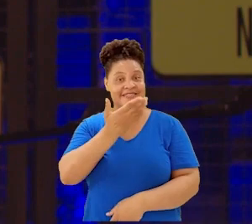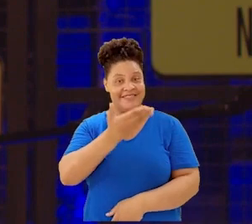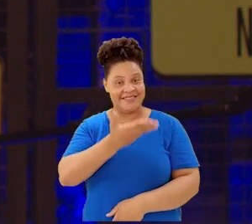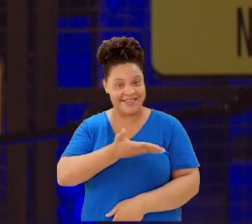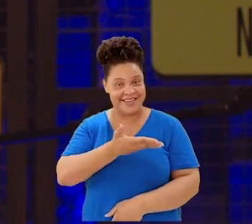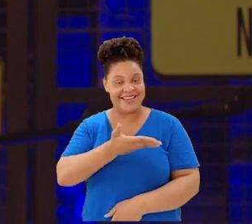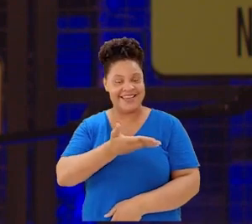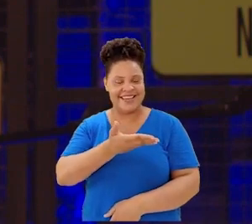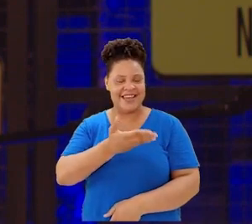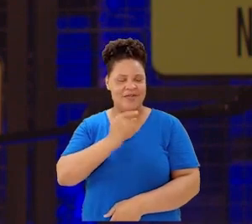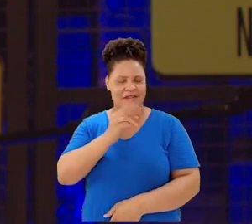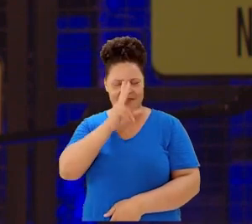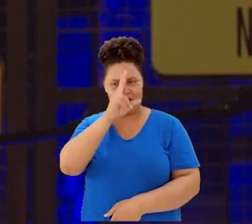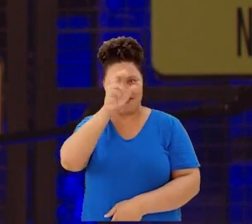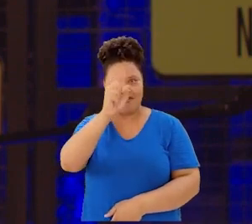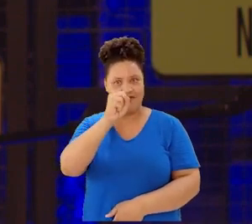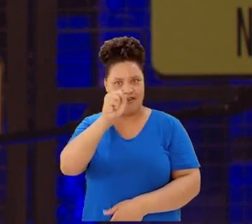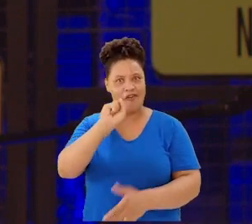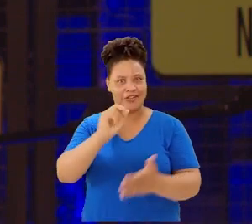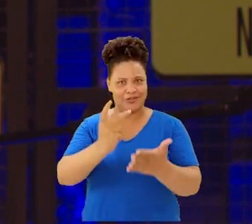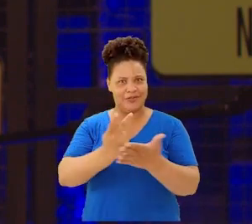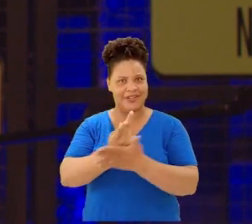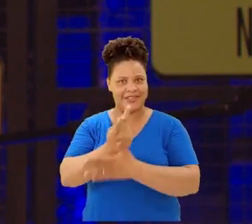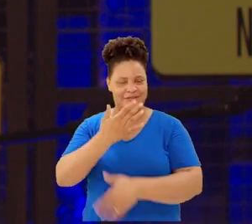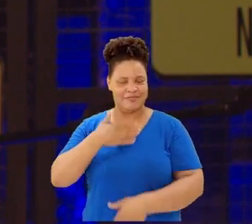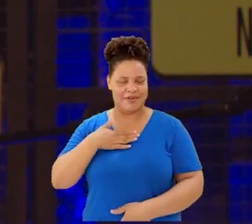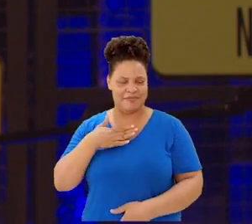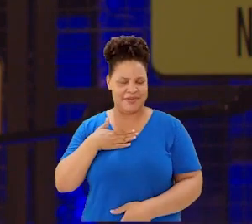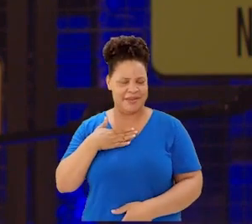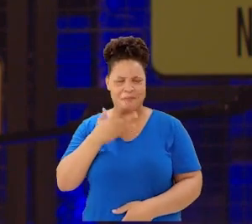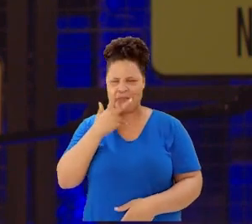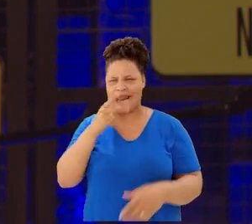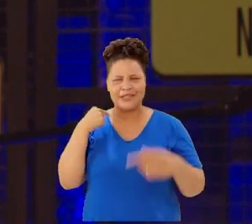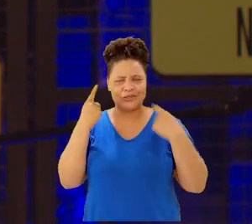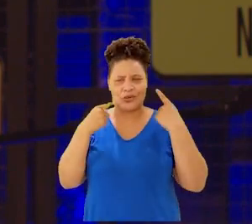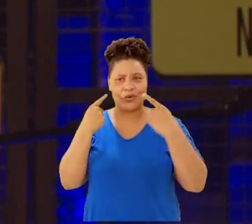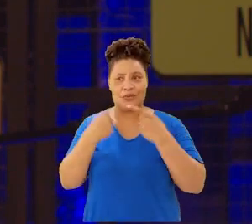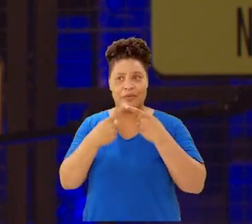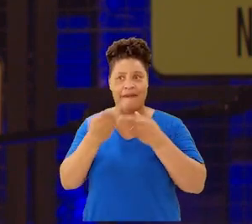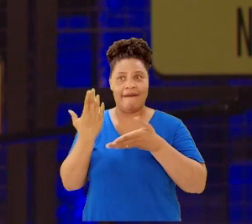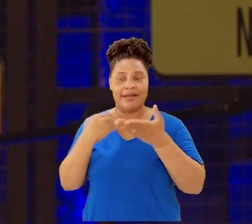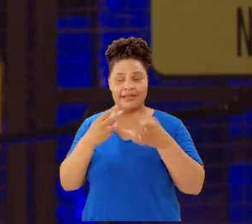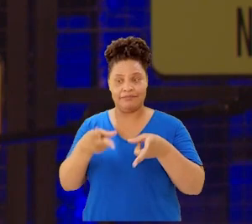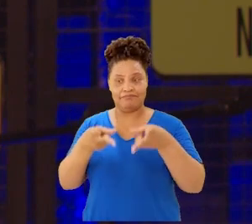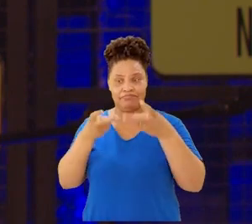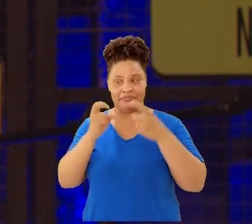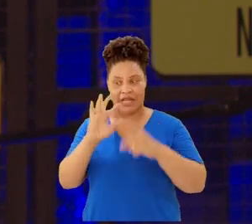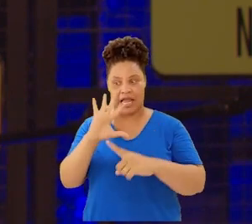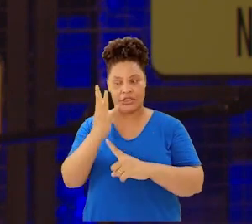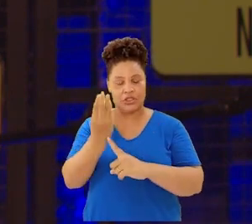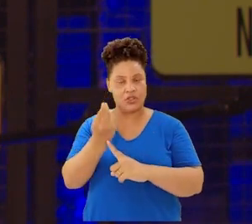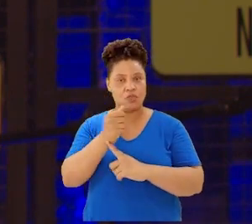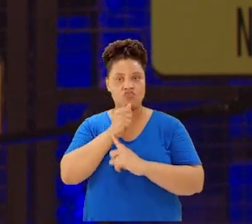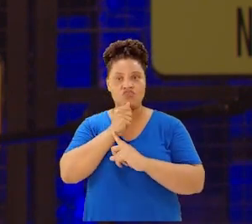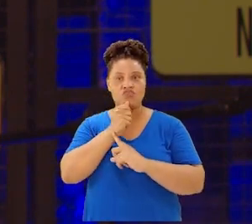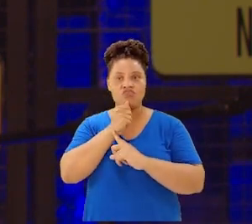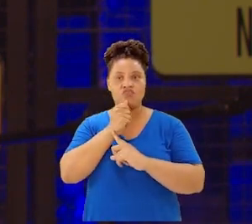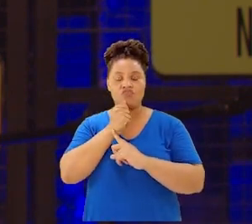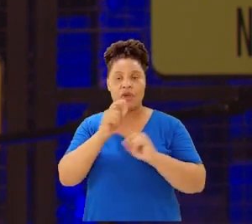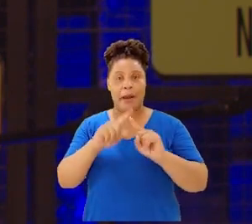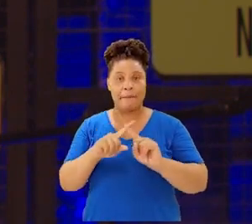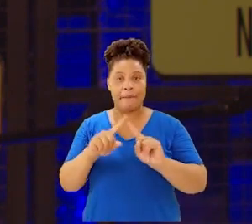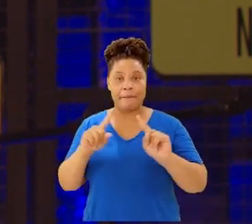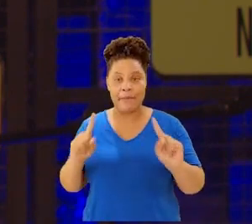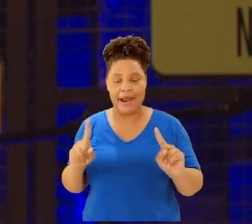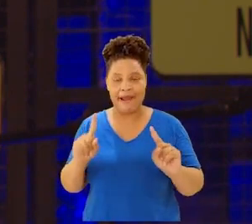mais forte, assim. É muito doido porque a gente não tinha essa percepção, né, de artista também, porque muito novas.